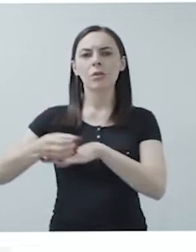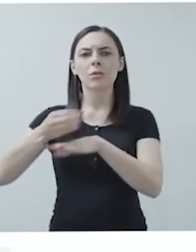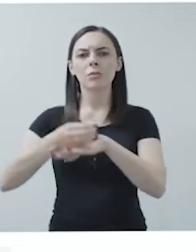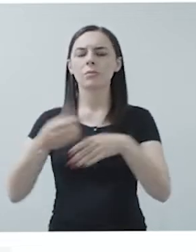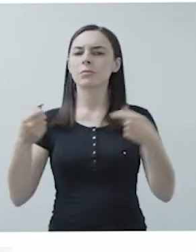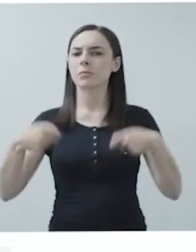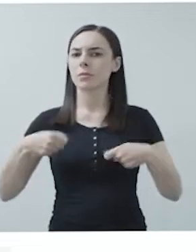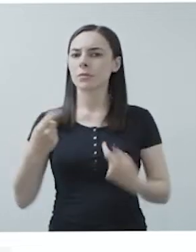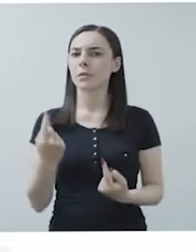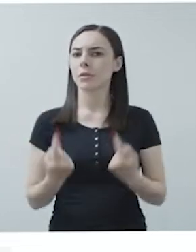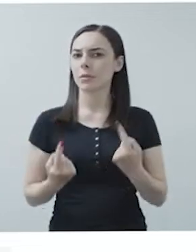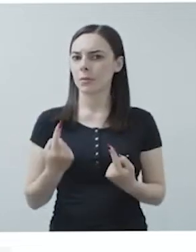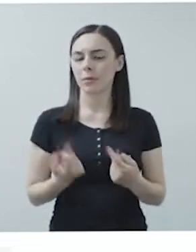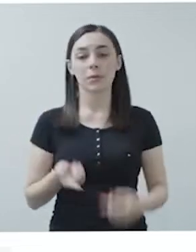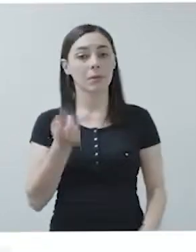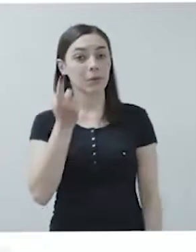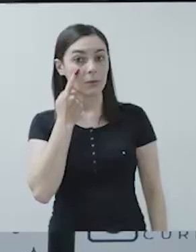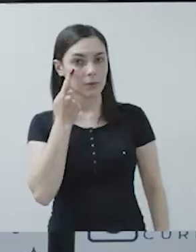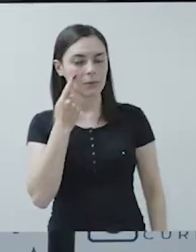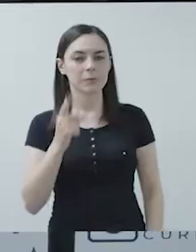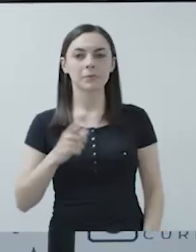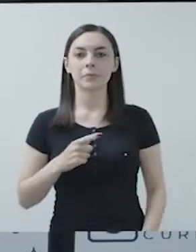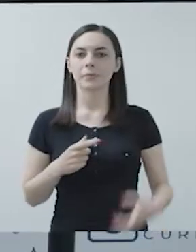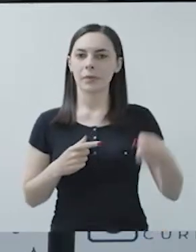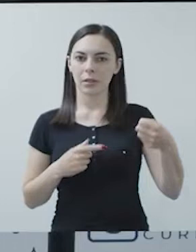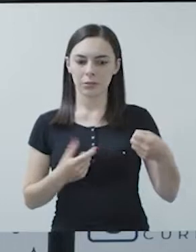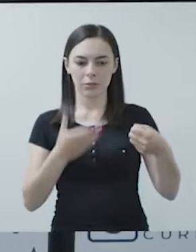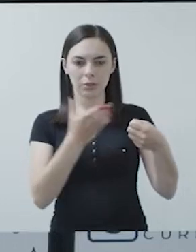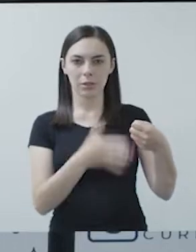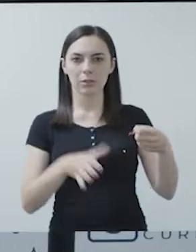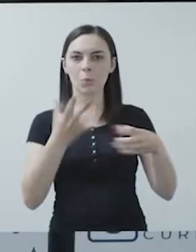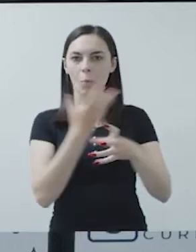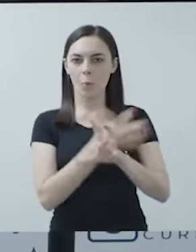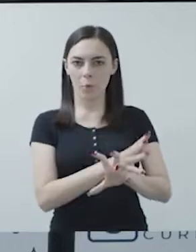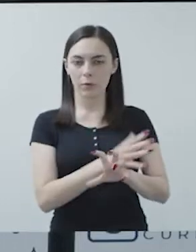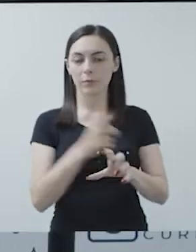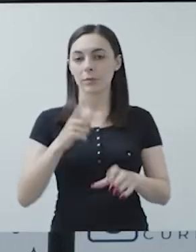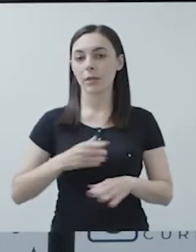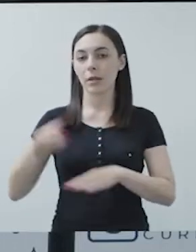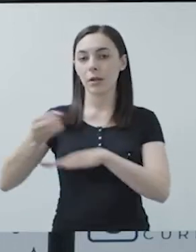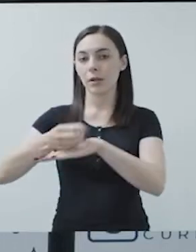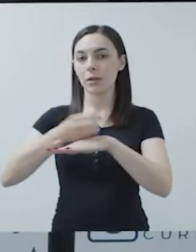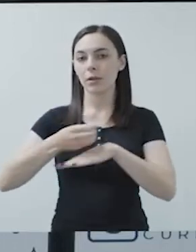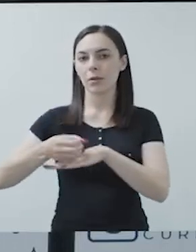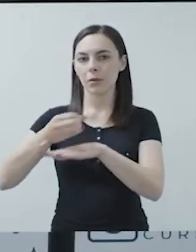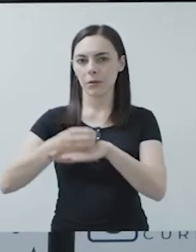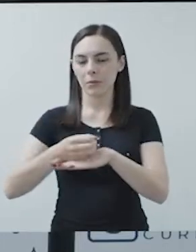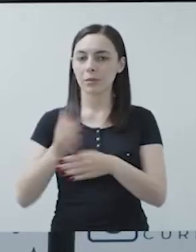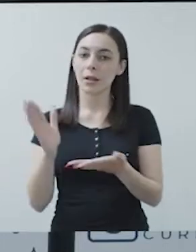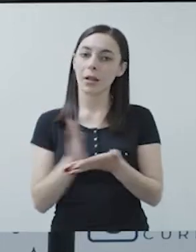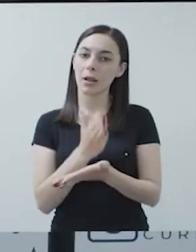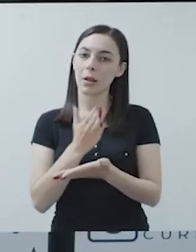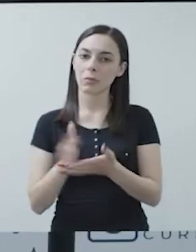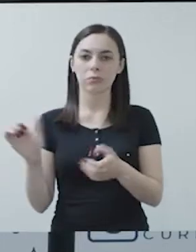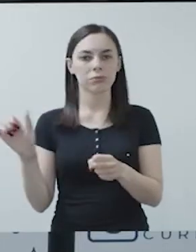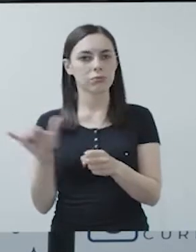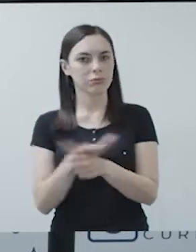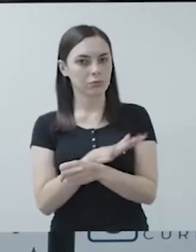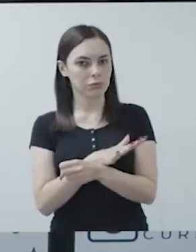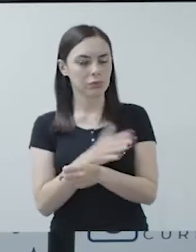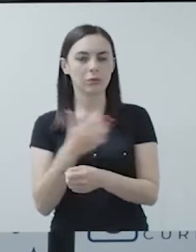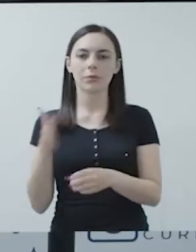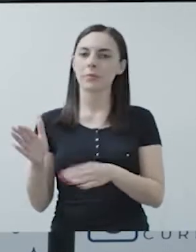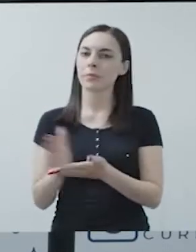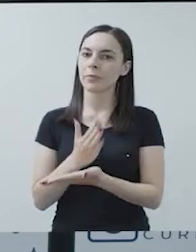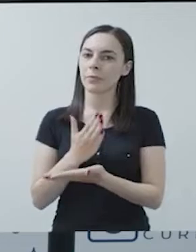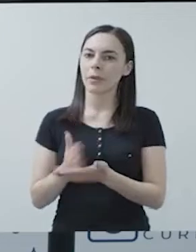precisar? Olha só, a jarra está vazia e nós temos vários copos. Alguns estão cheios e outros